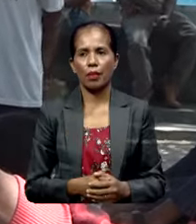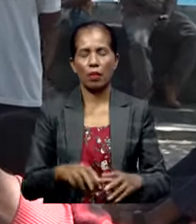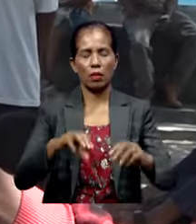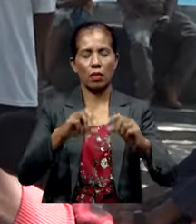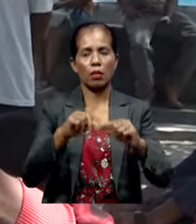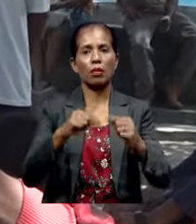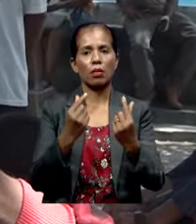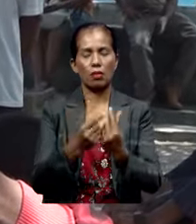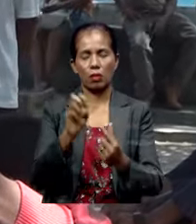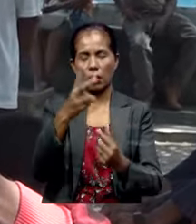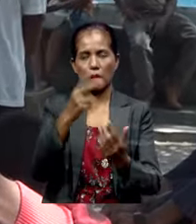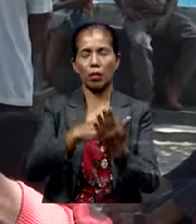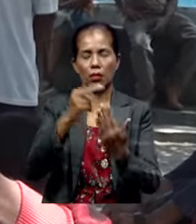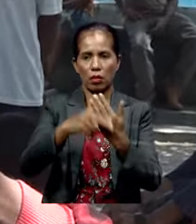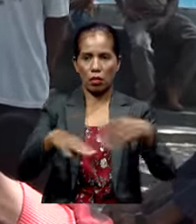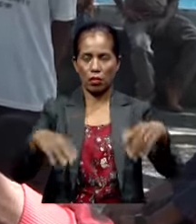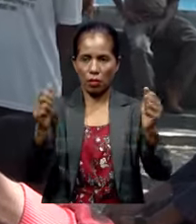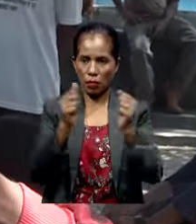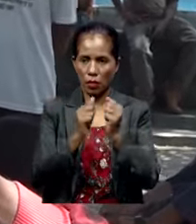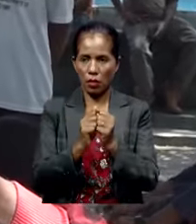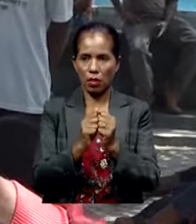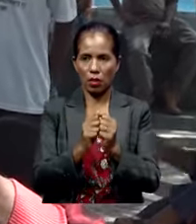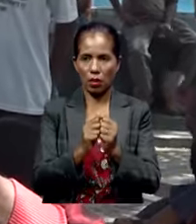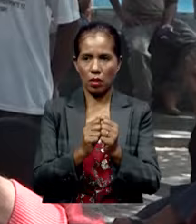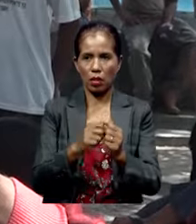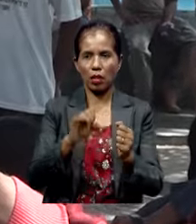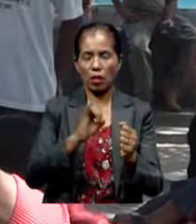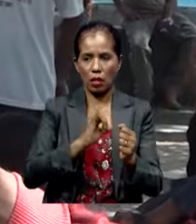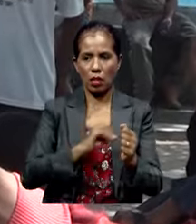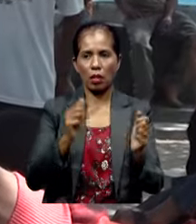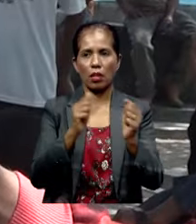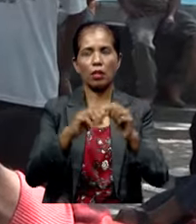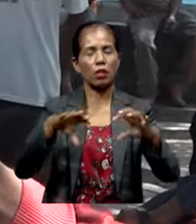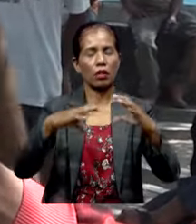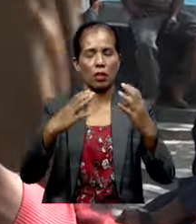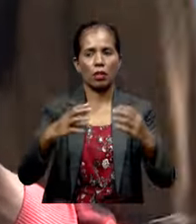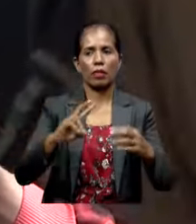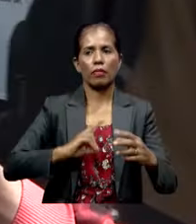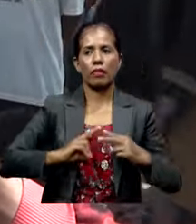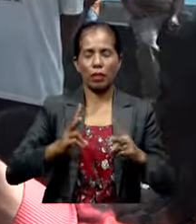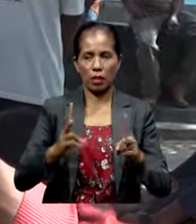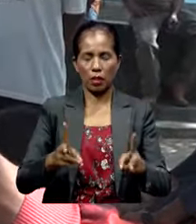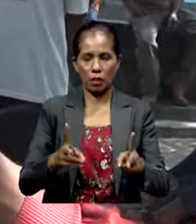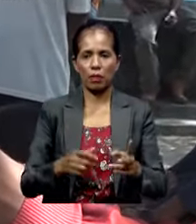muito com Macalan, ou moza, ou em Aluete, ou moza, conselho dos veteranos,